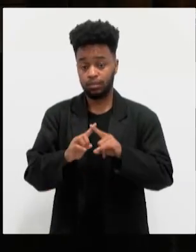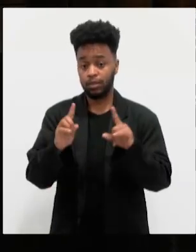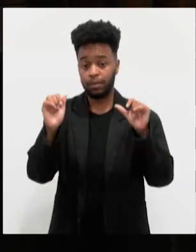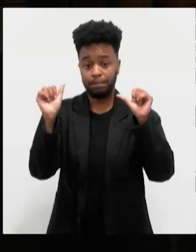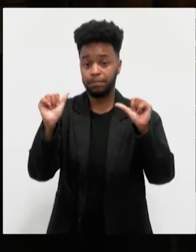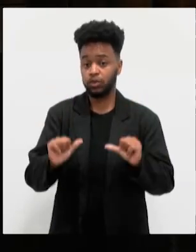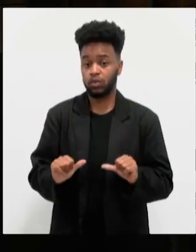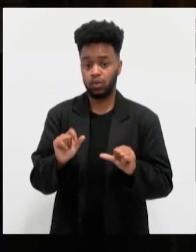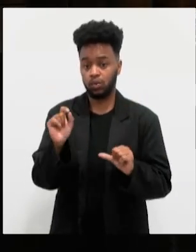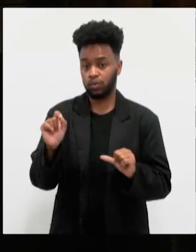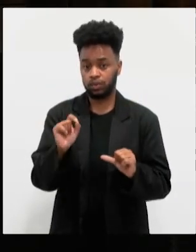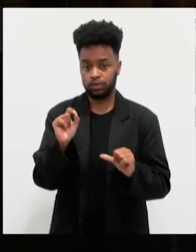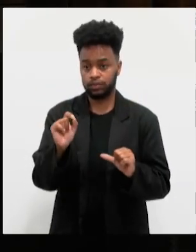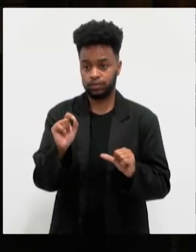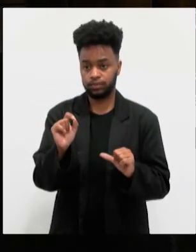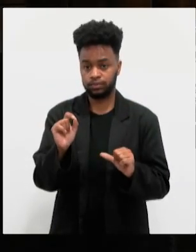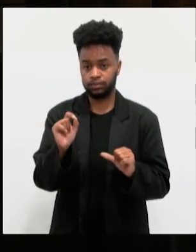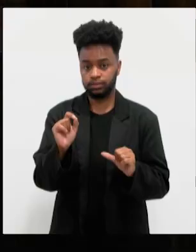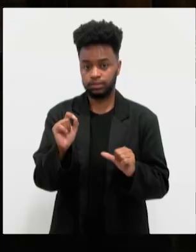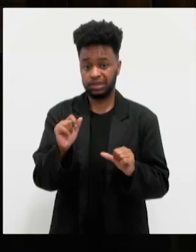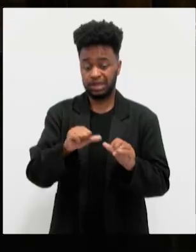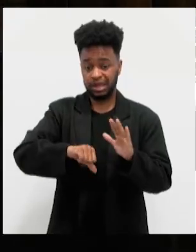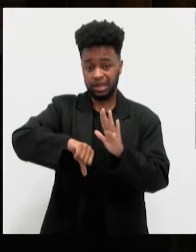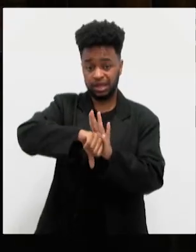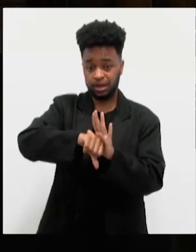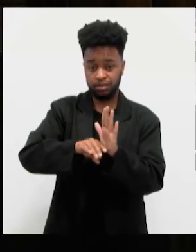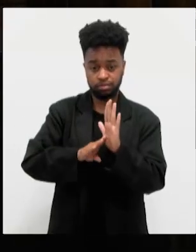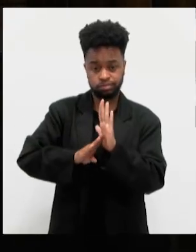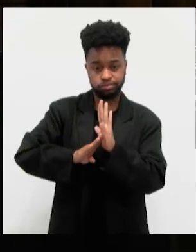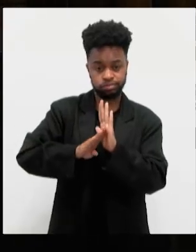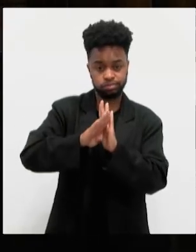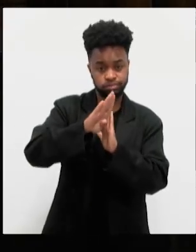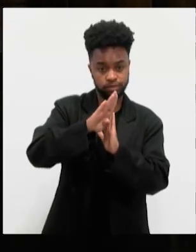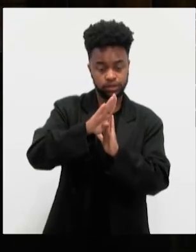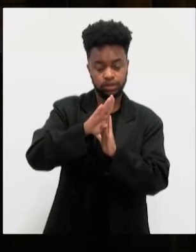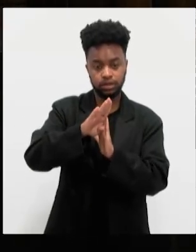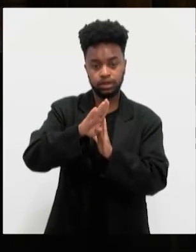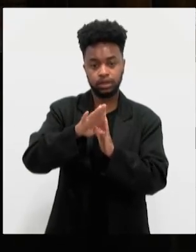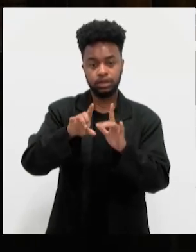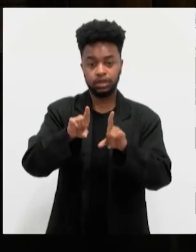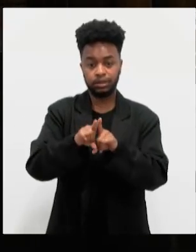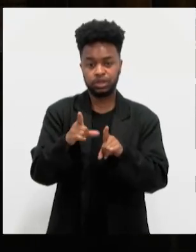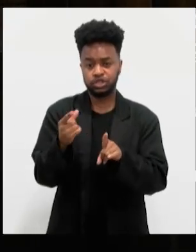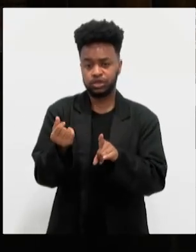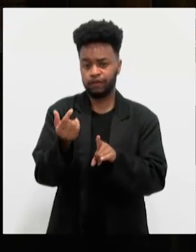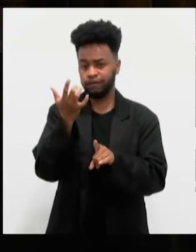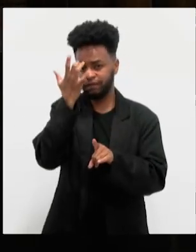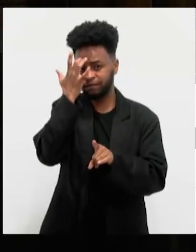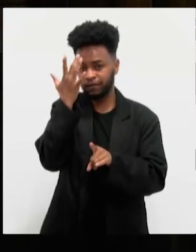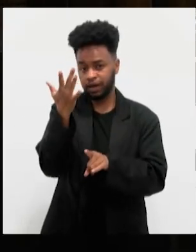disso, a criminalidade cresce e tem um dinheiro mais fácil,